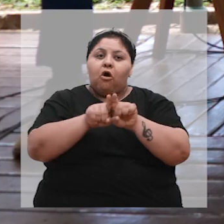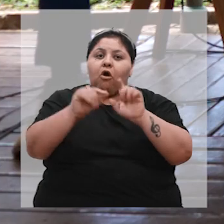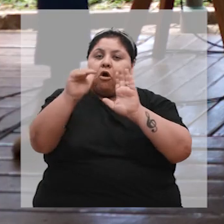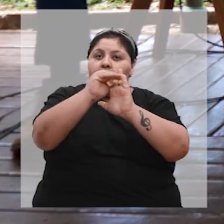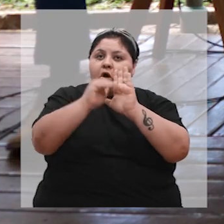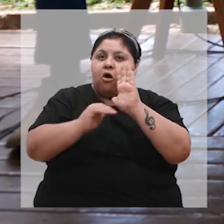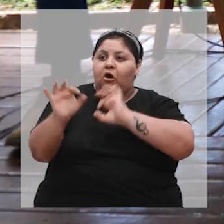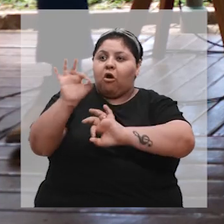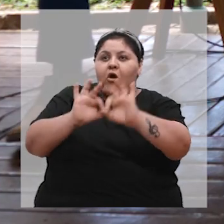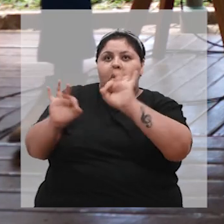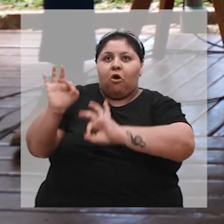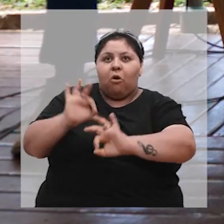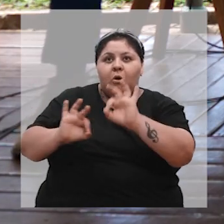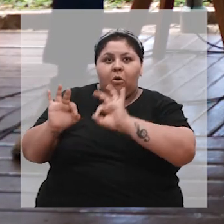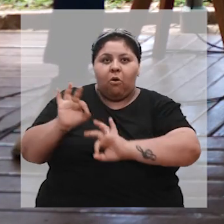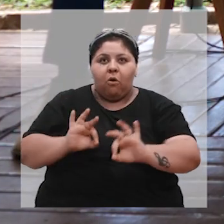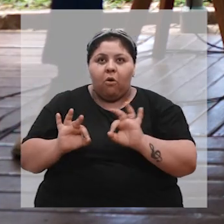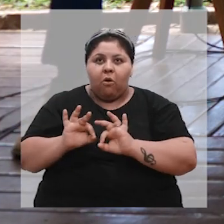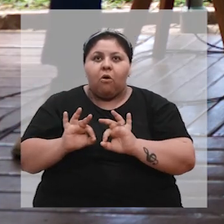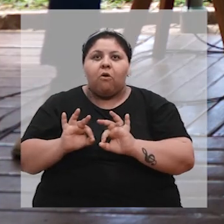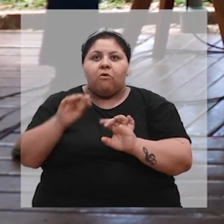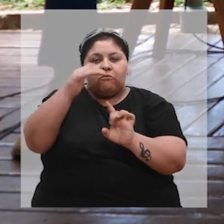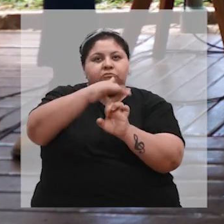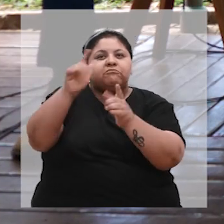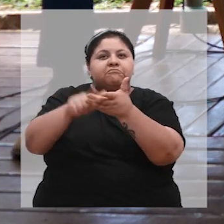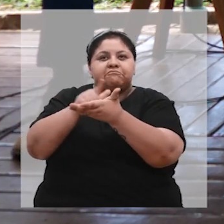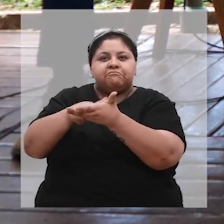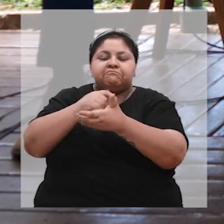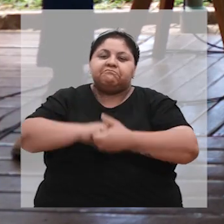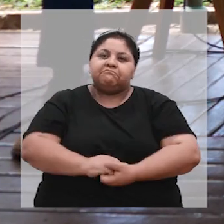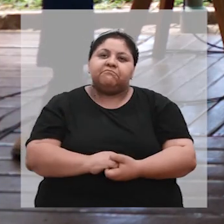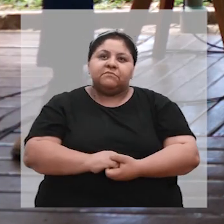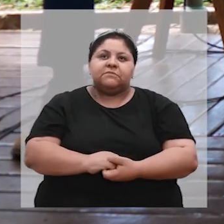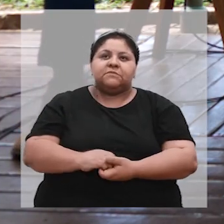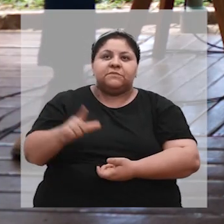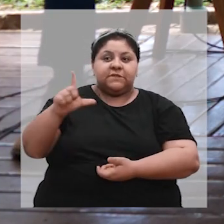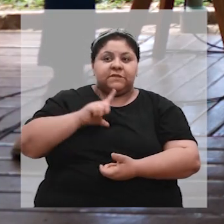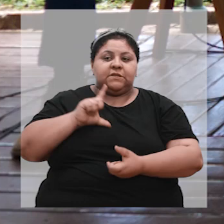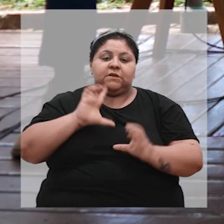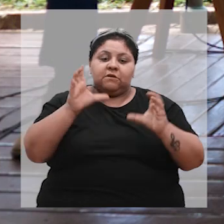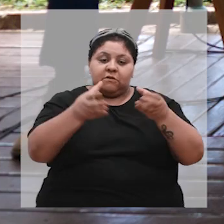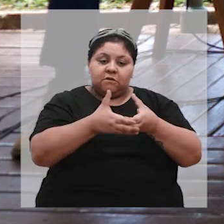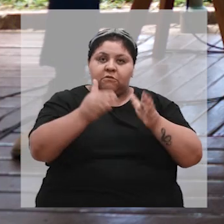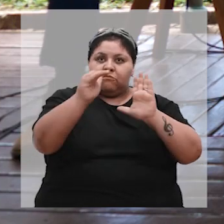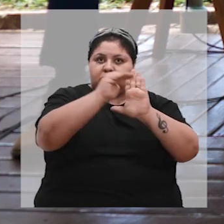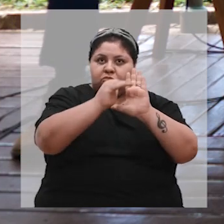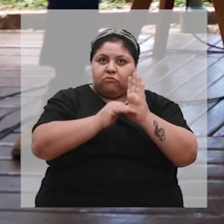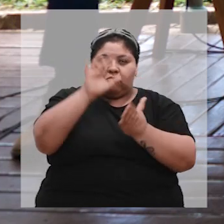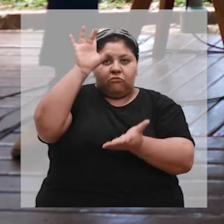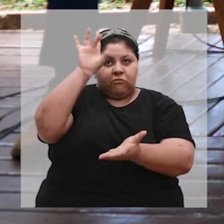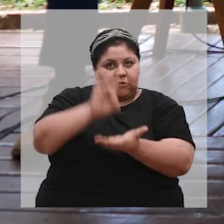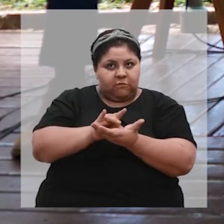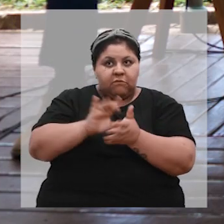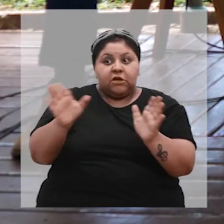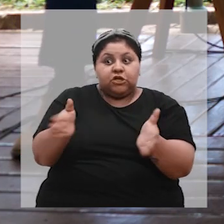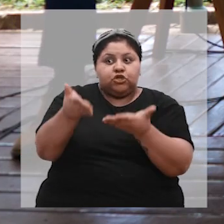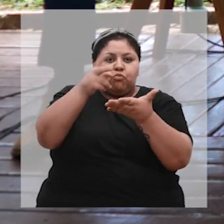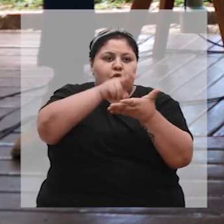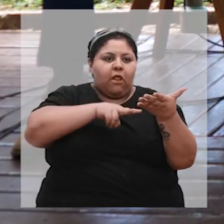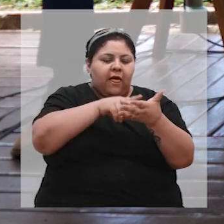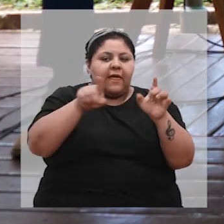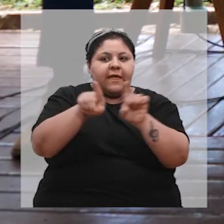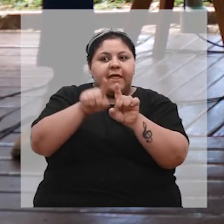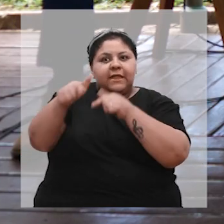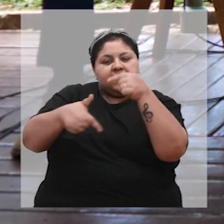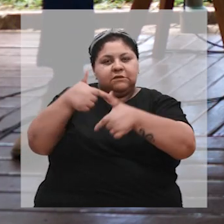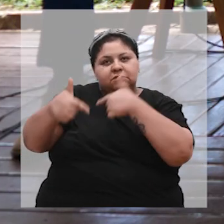programação toda e diz, hoje vai ter isso, o que é? Essa é a sua função? Isso, a gente tem a equipe, né, do Programa Permanente Estimula a